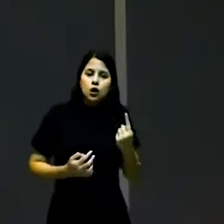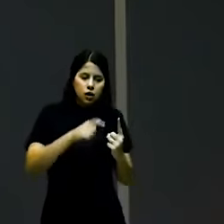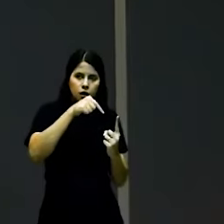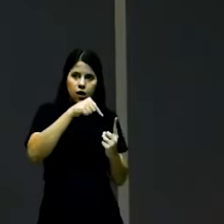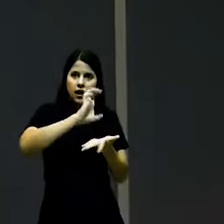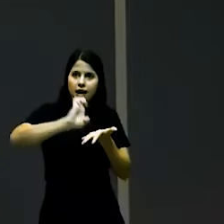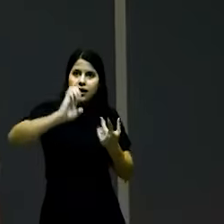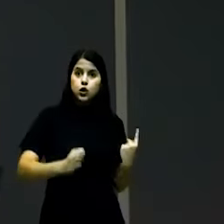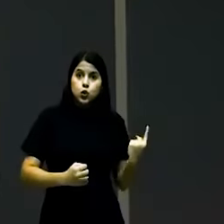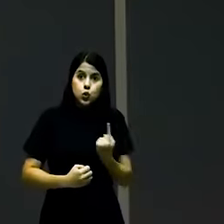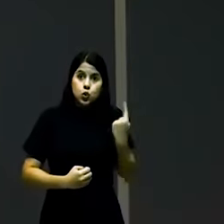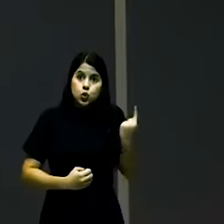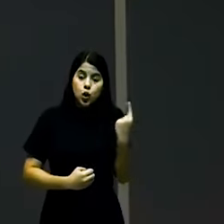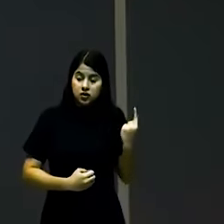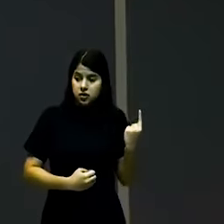450 profetas.